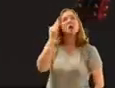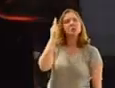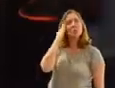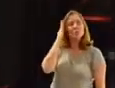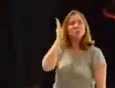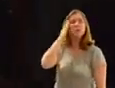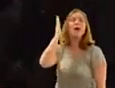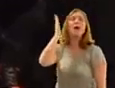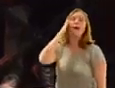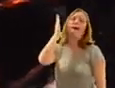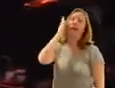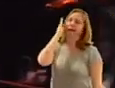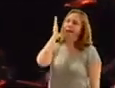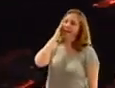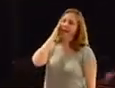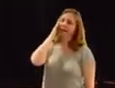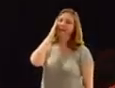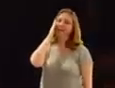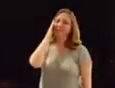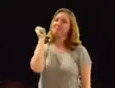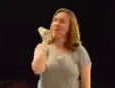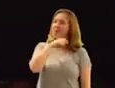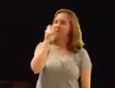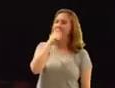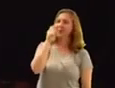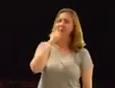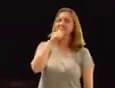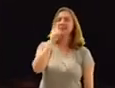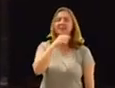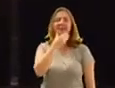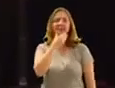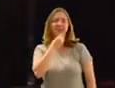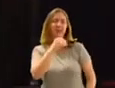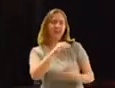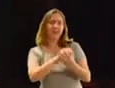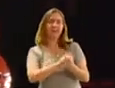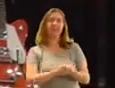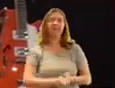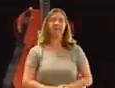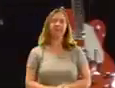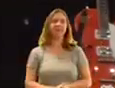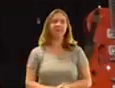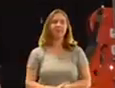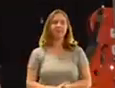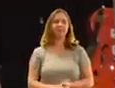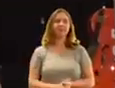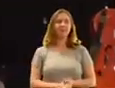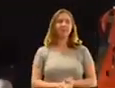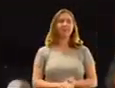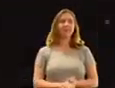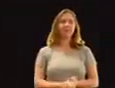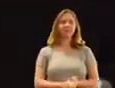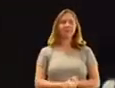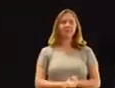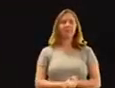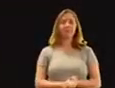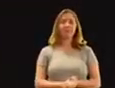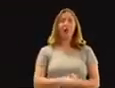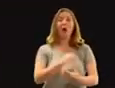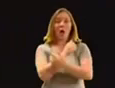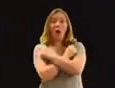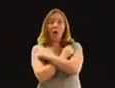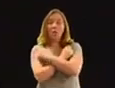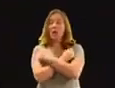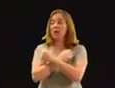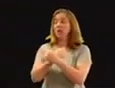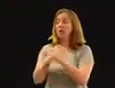na igreja, nós temos que aparecer mais, isso vai ser bom para a gente. Sei lá qual é o interesse dele. Ele combina com a Safira: Safira, nós